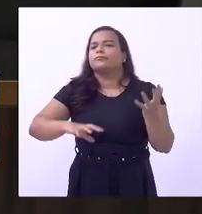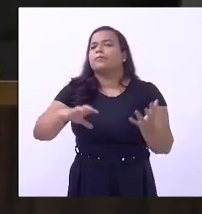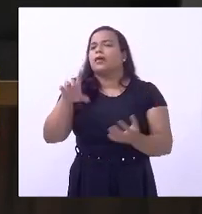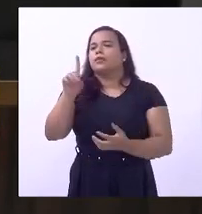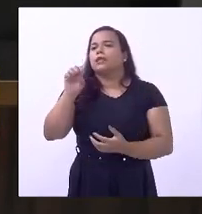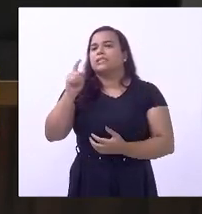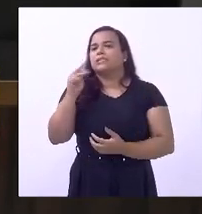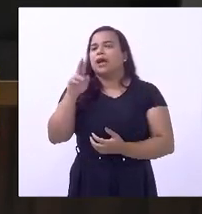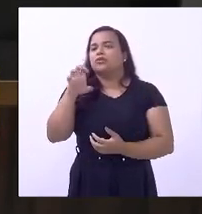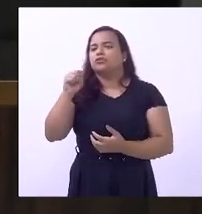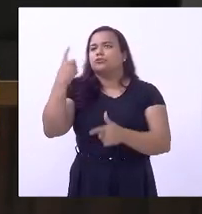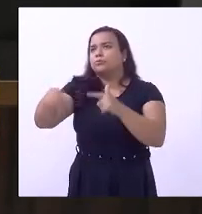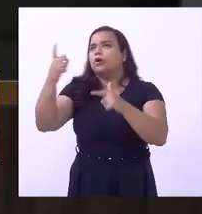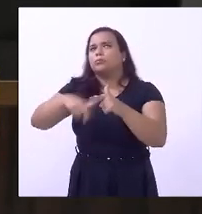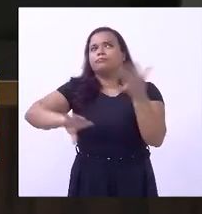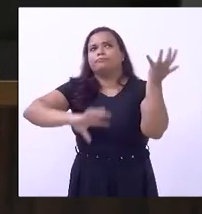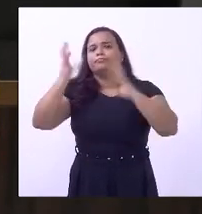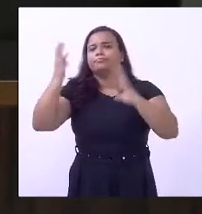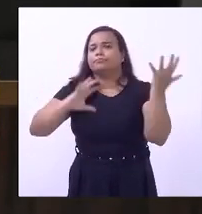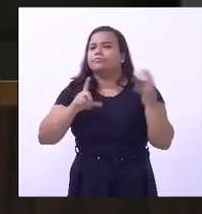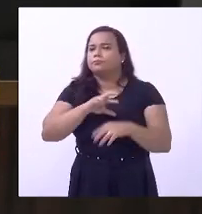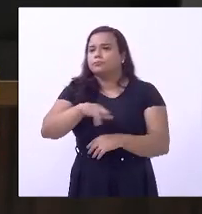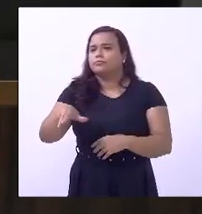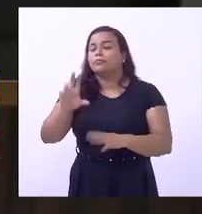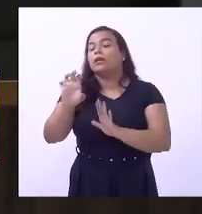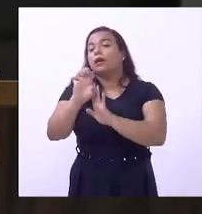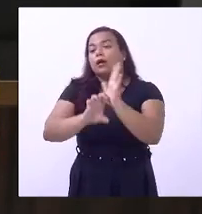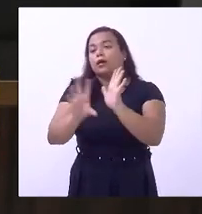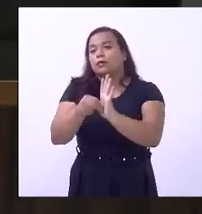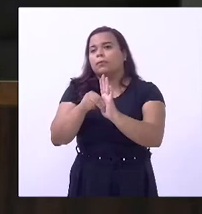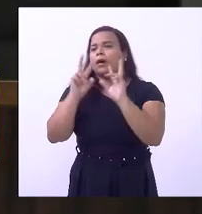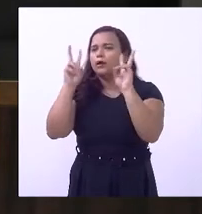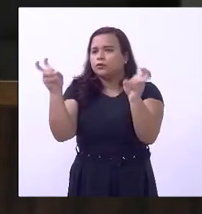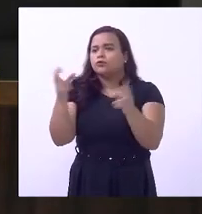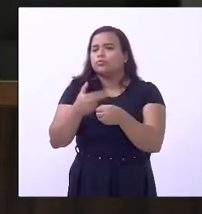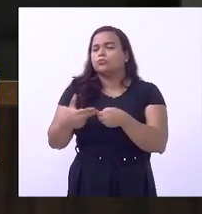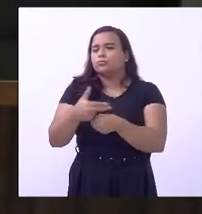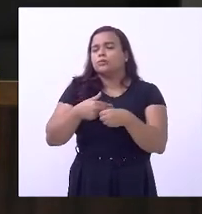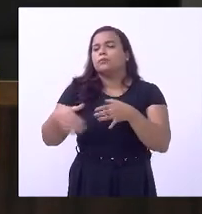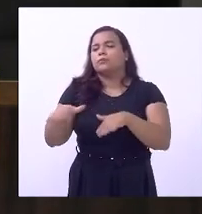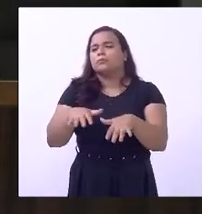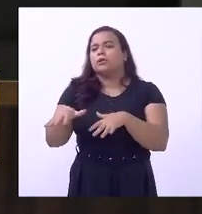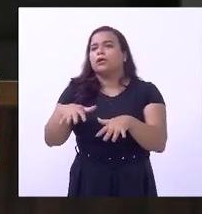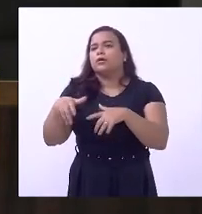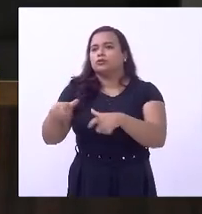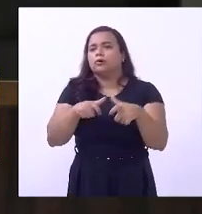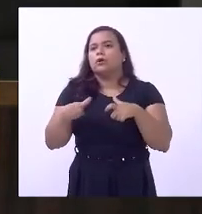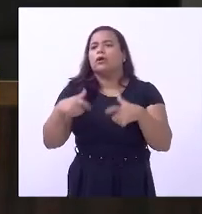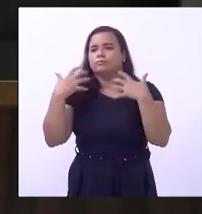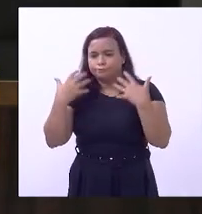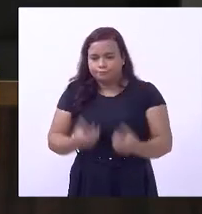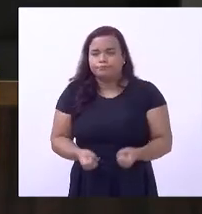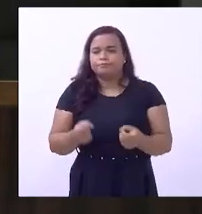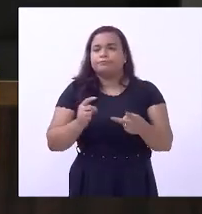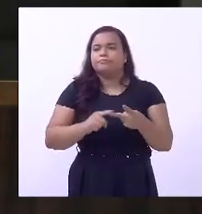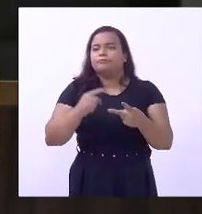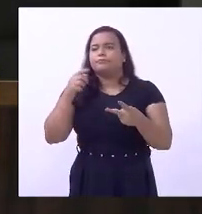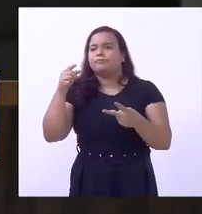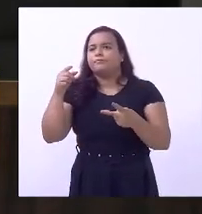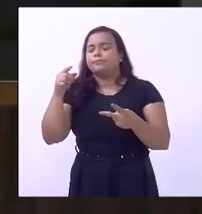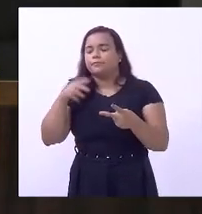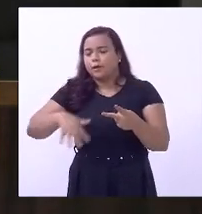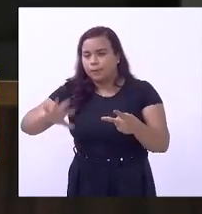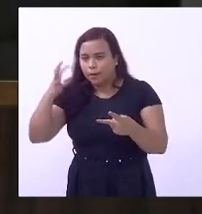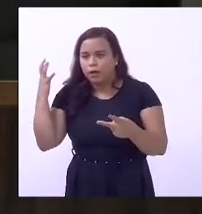pela constitucionalidade com emendas. De Assuntos Municipais, Desenvolvimento Regional, favorável. De Defesa do Meio Ambiente, favorável. Defesa Civil, favorável. De